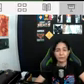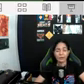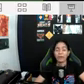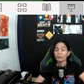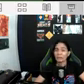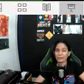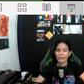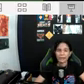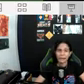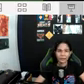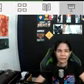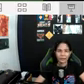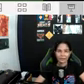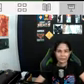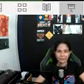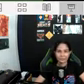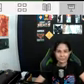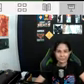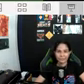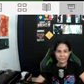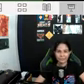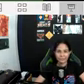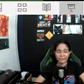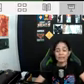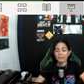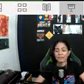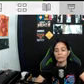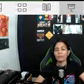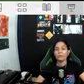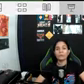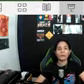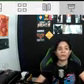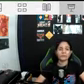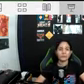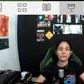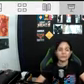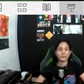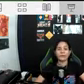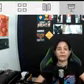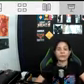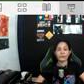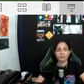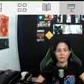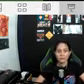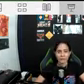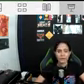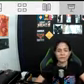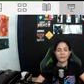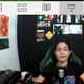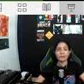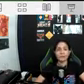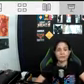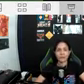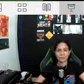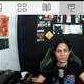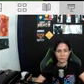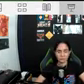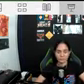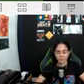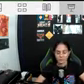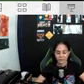eliminar a verruga, só que ela não deixa cicatriz. Então, o que isso significa? Que as duas são eficazes, que as